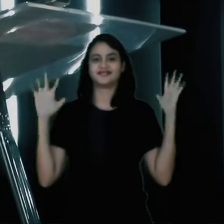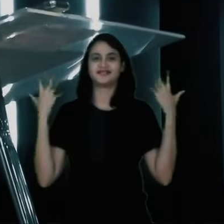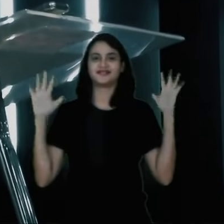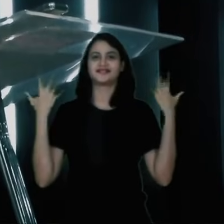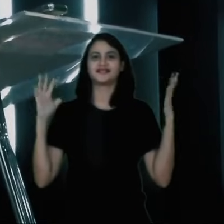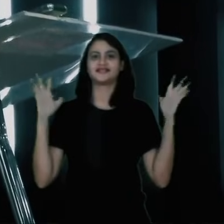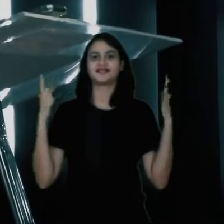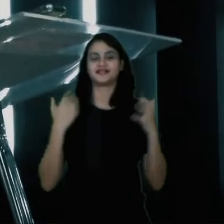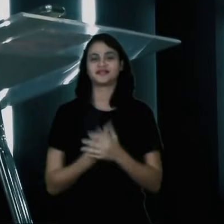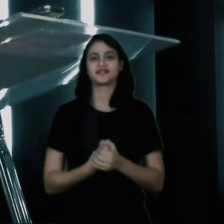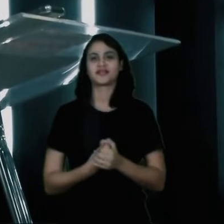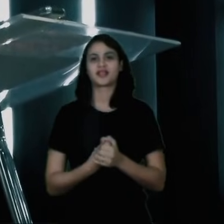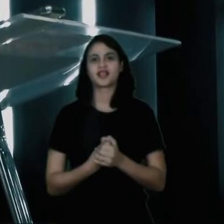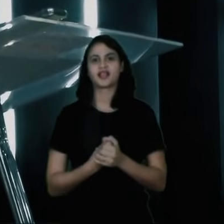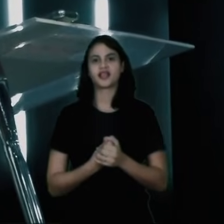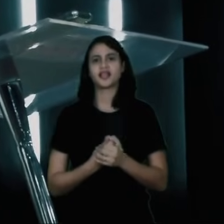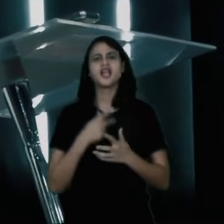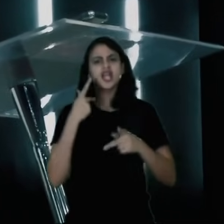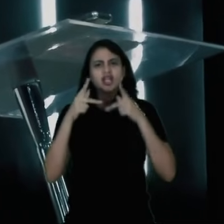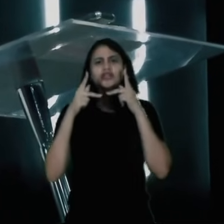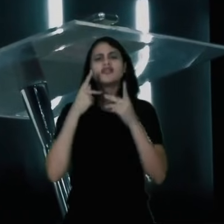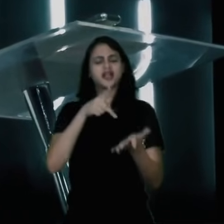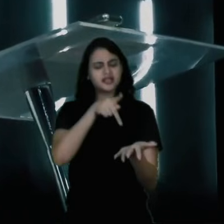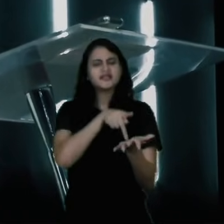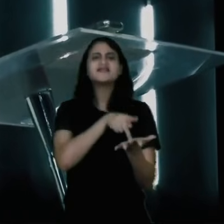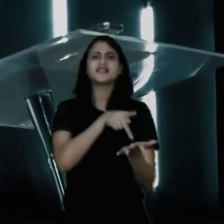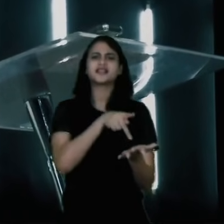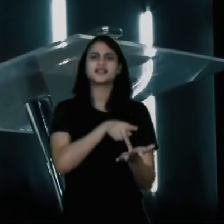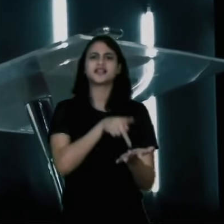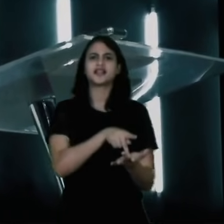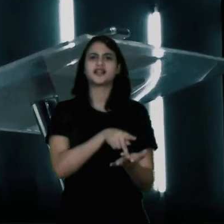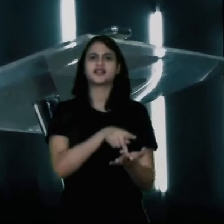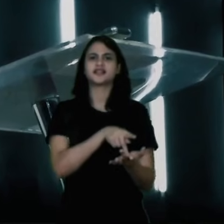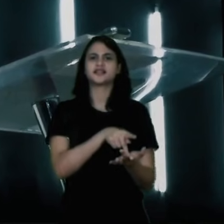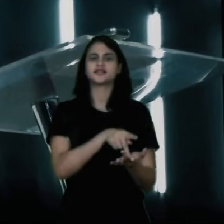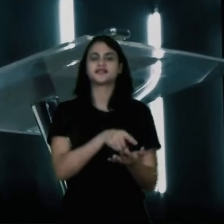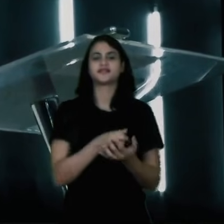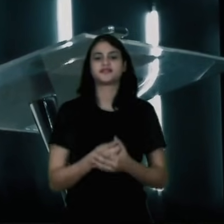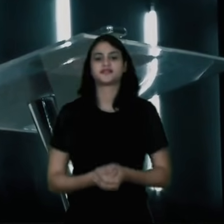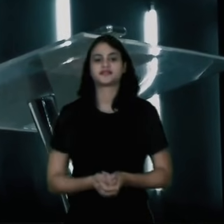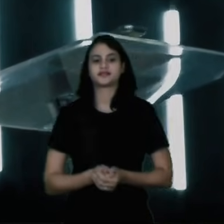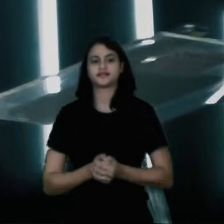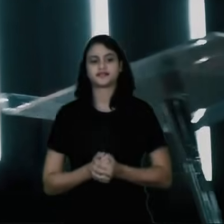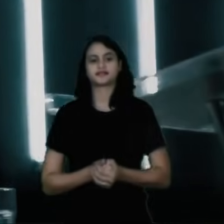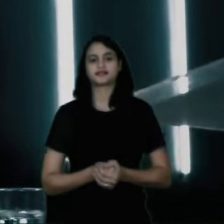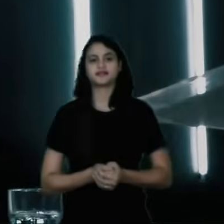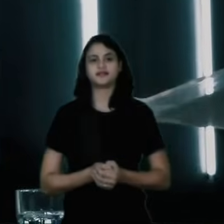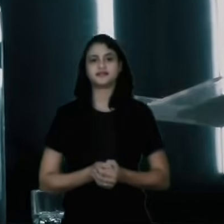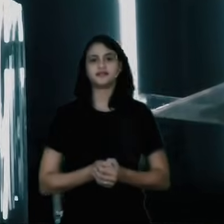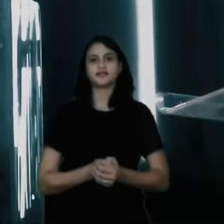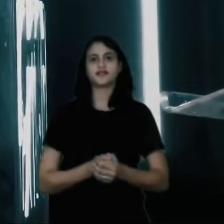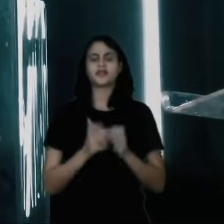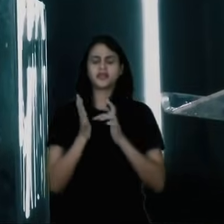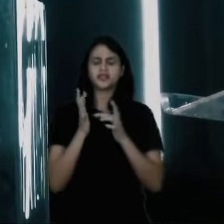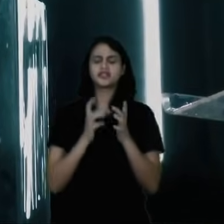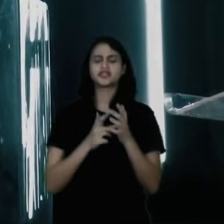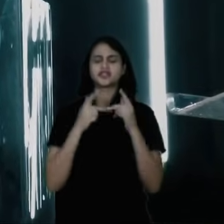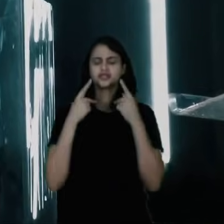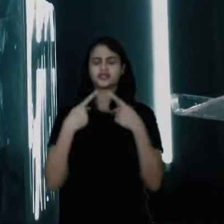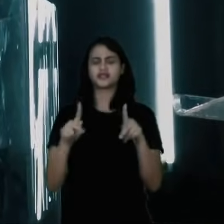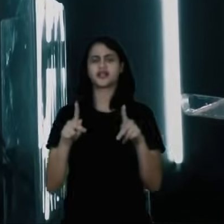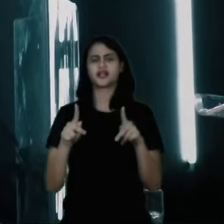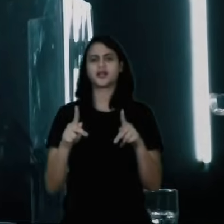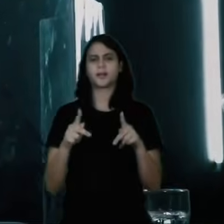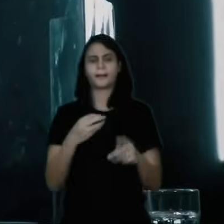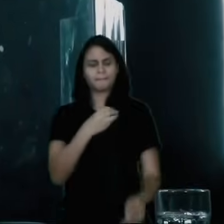Eu não estou falando isso de forma irônica, eu estou falando isso de verdade. Você não tem ideia. Quando Jesus diz: quem muito peca,